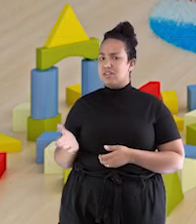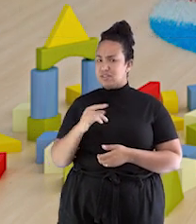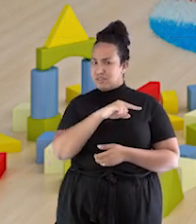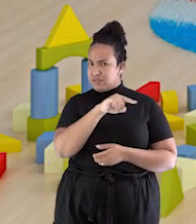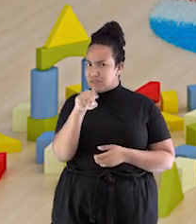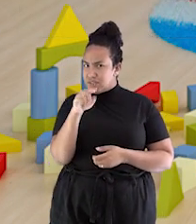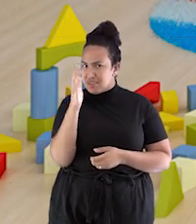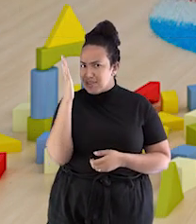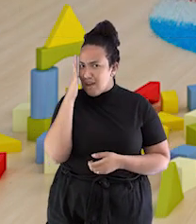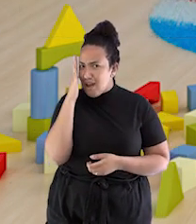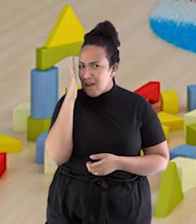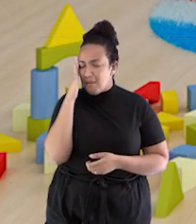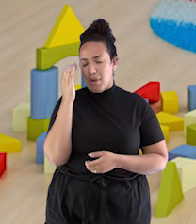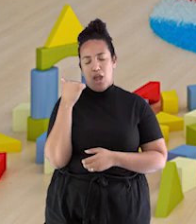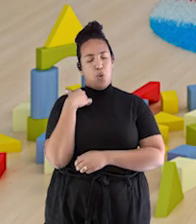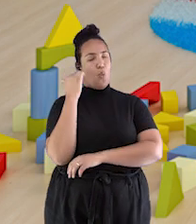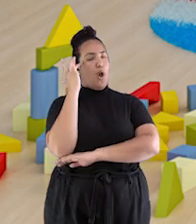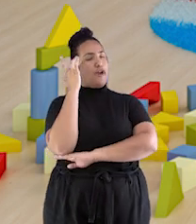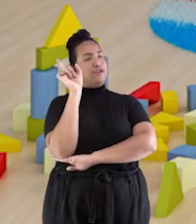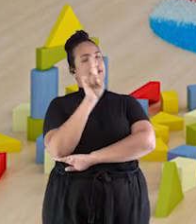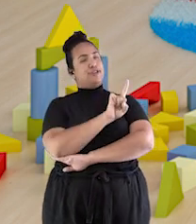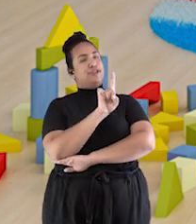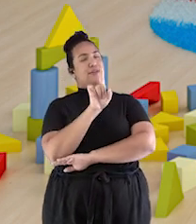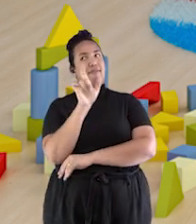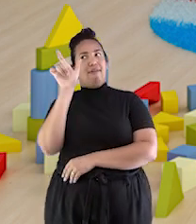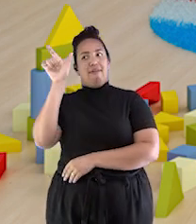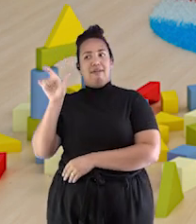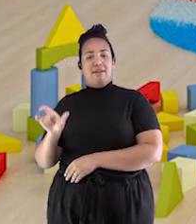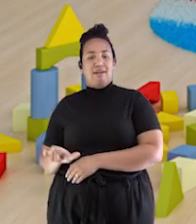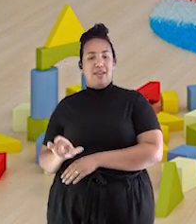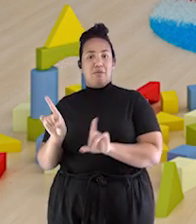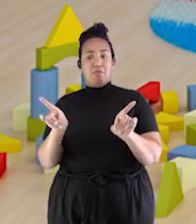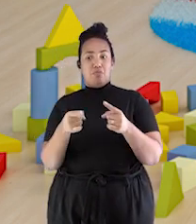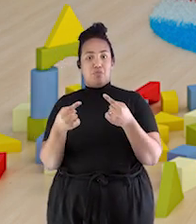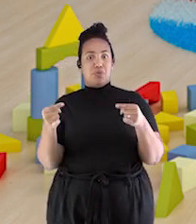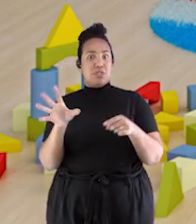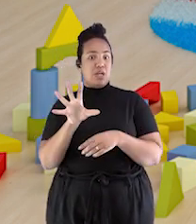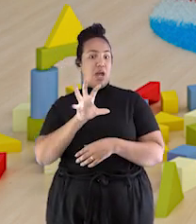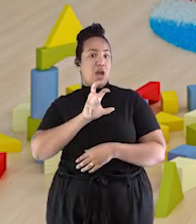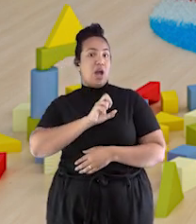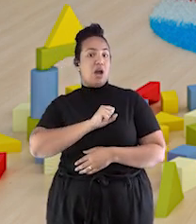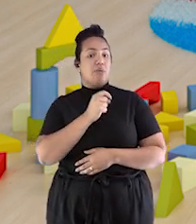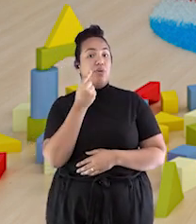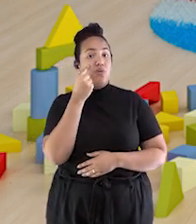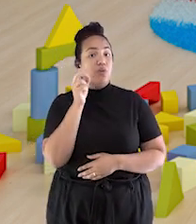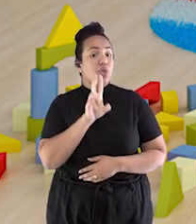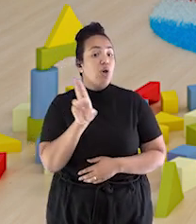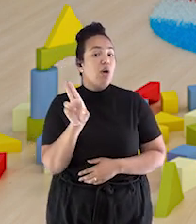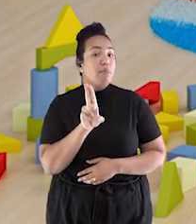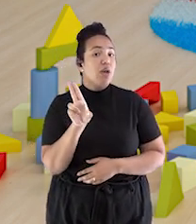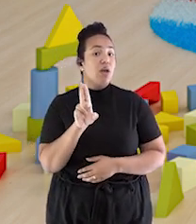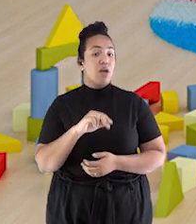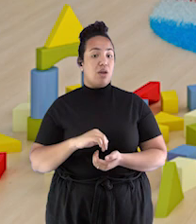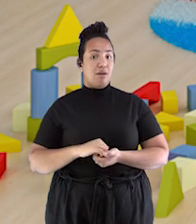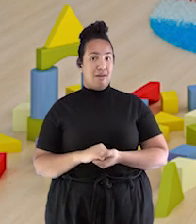sabem? Ah, eu acho que esse vocês não sabem não, né? Ele adora a música. Deixa eu ouvir o nome dele.